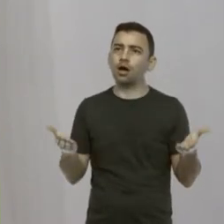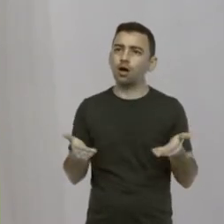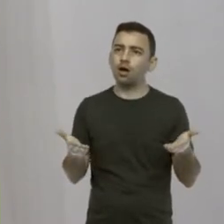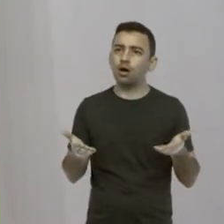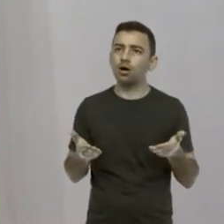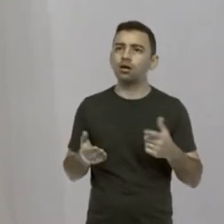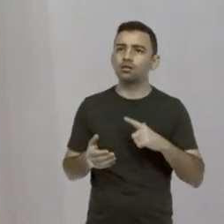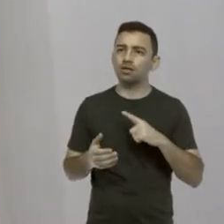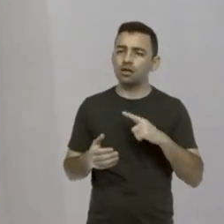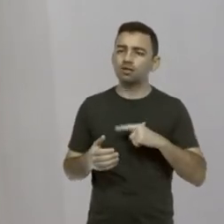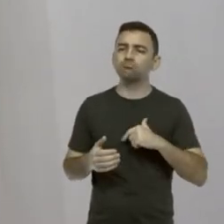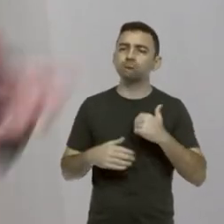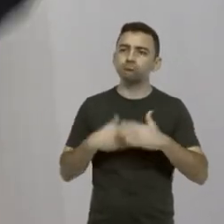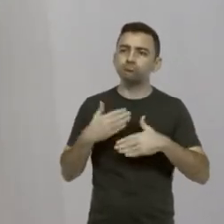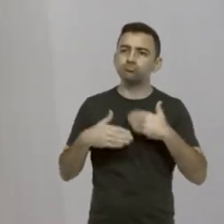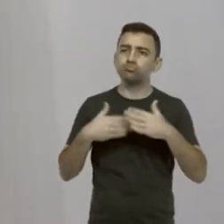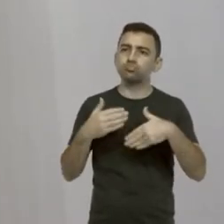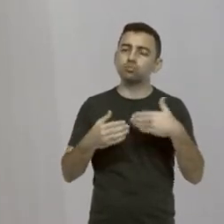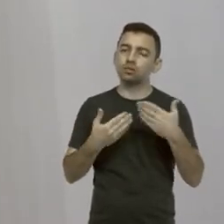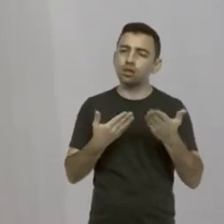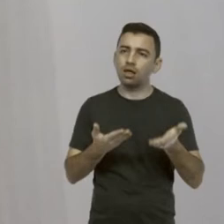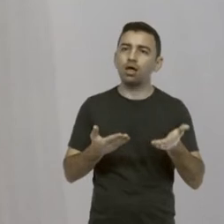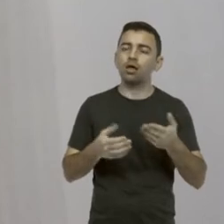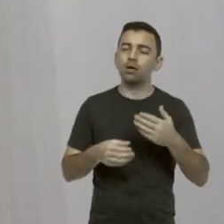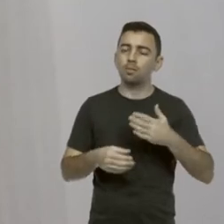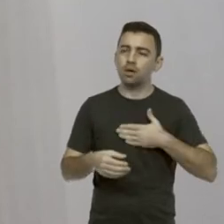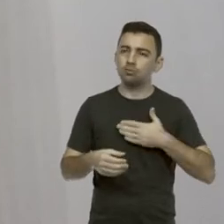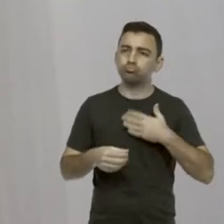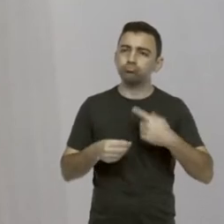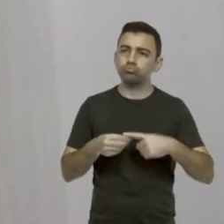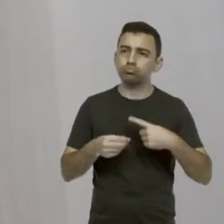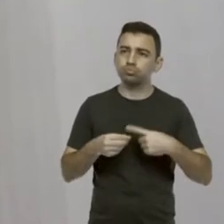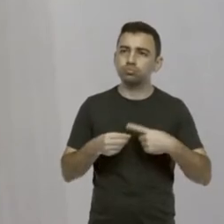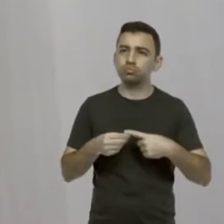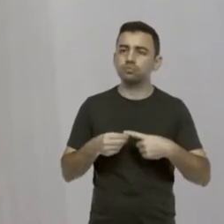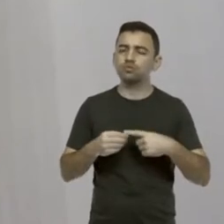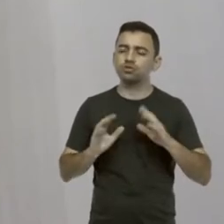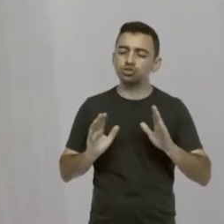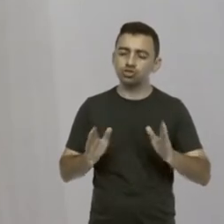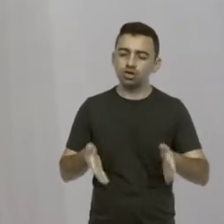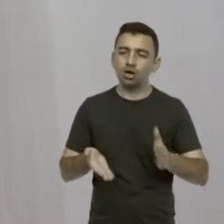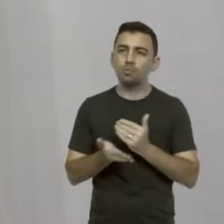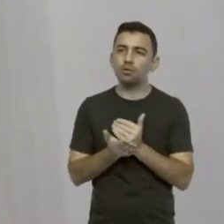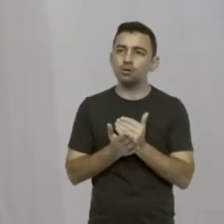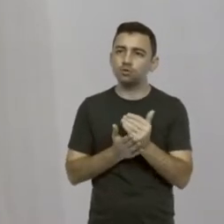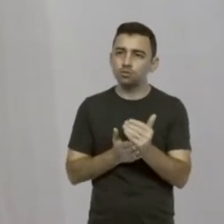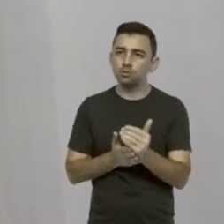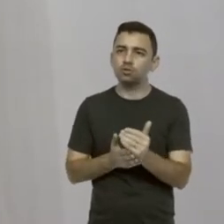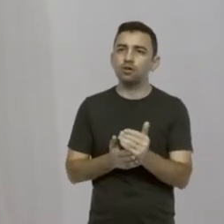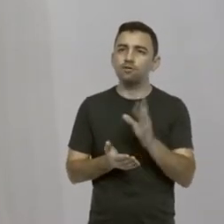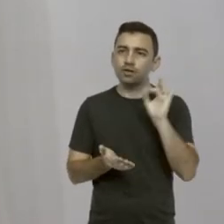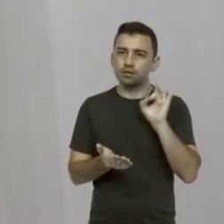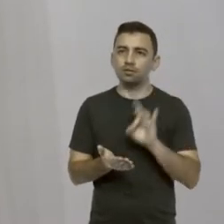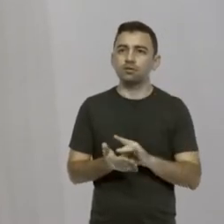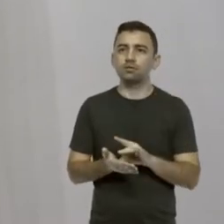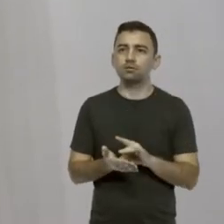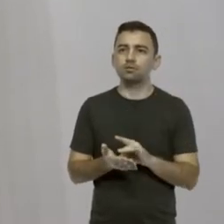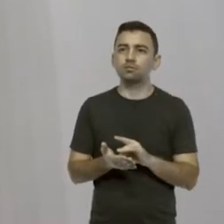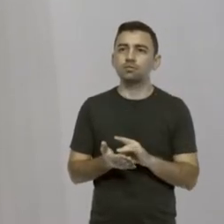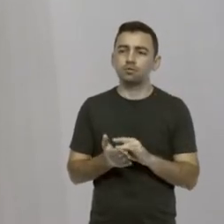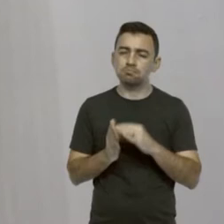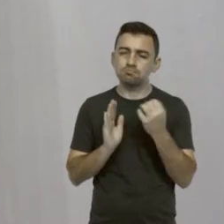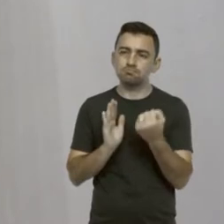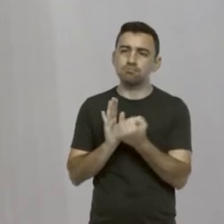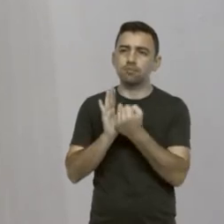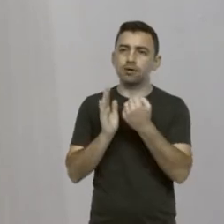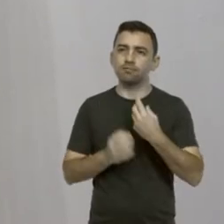nosso município, que a gente tem dado a largada e é facultativo, hoje verdadeiro, que marca a presença das pessoas que